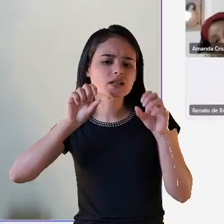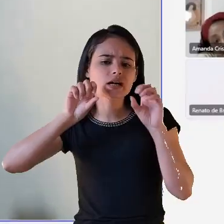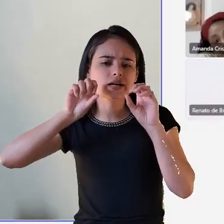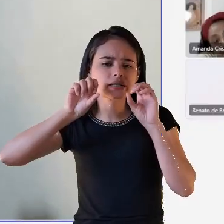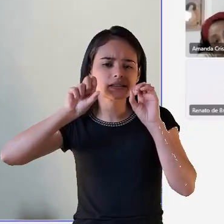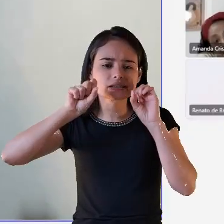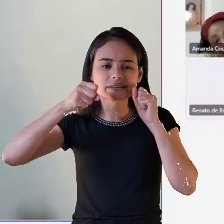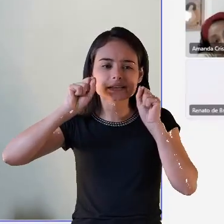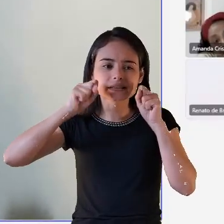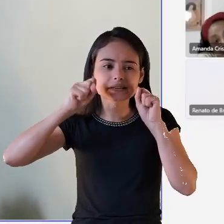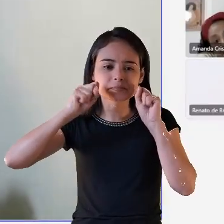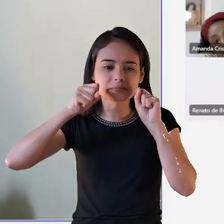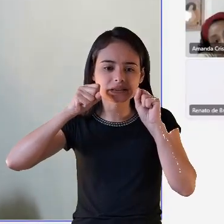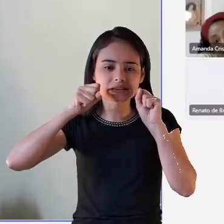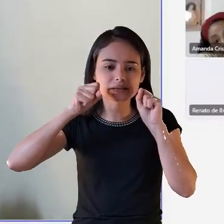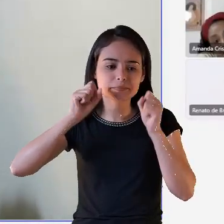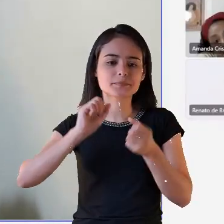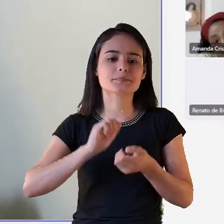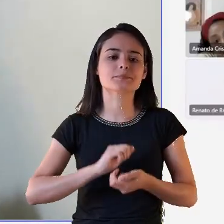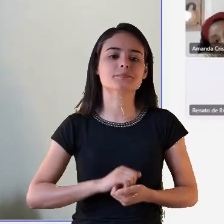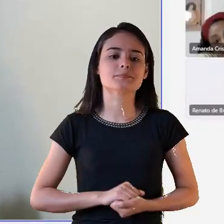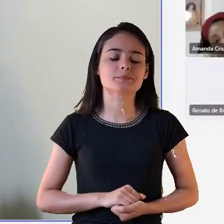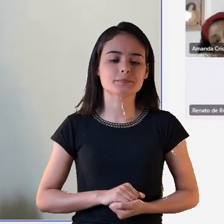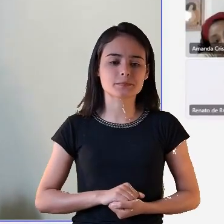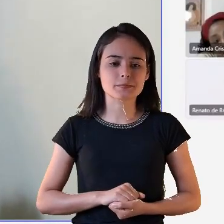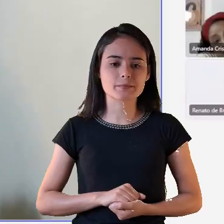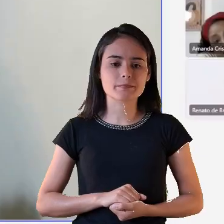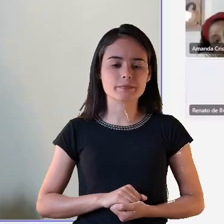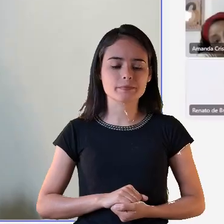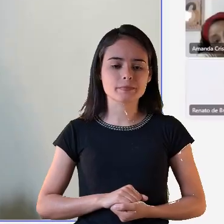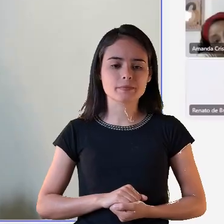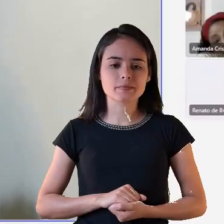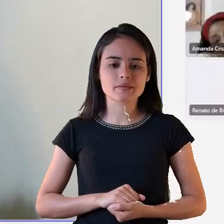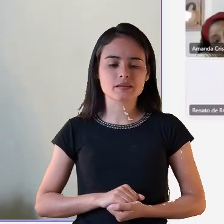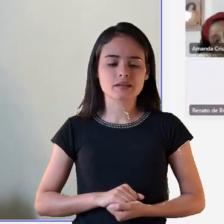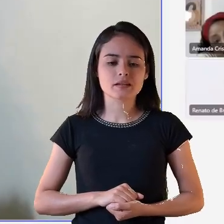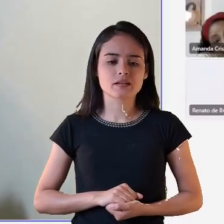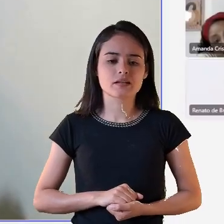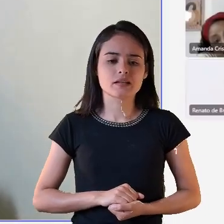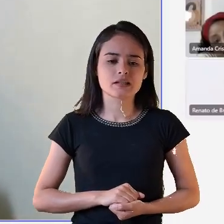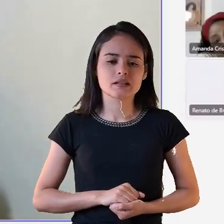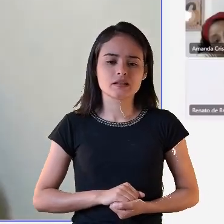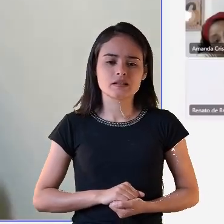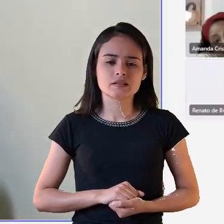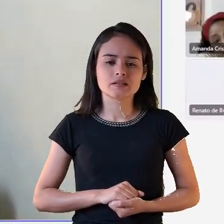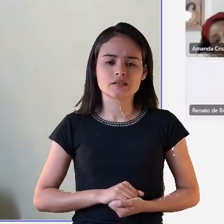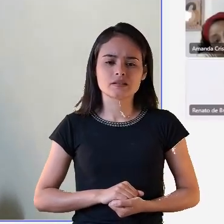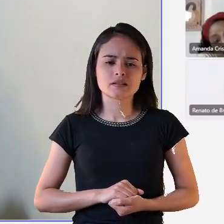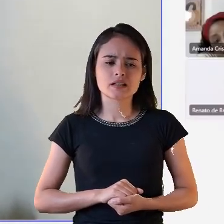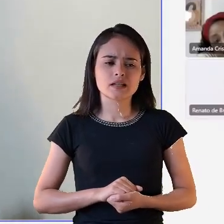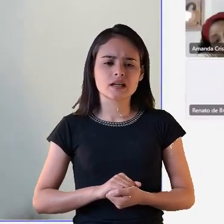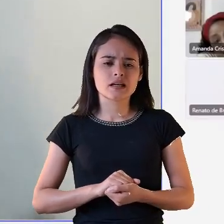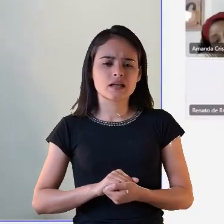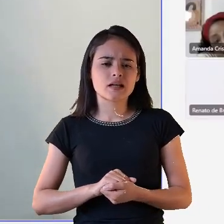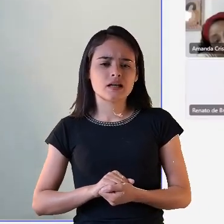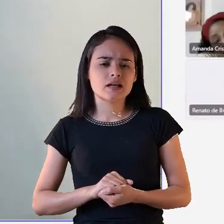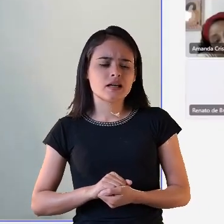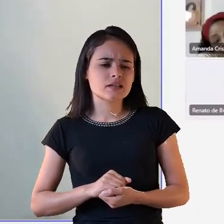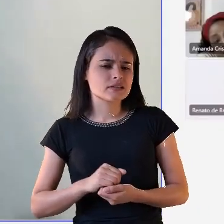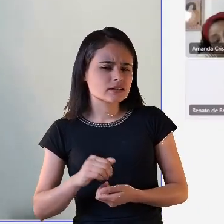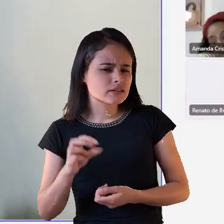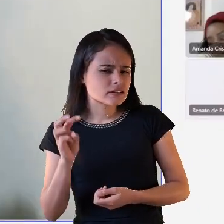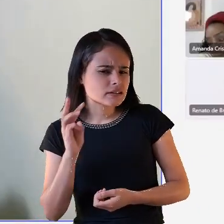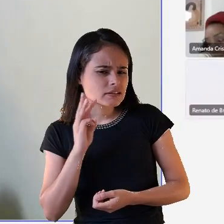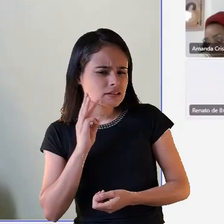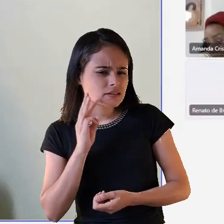programação organizada pelo Sebo Cultural, que faz também a FLIC, a Feira Literária de Campanha. Na terça-feira, a programação